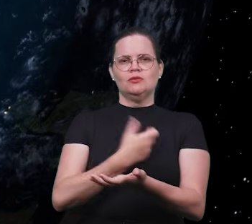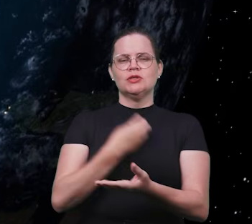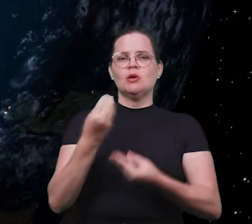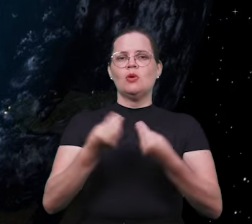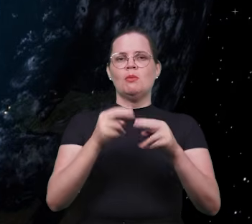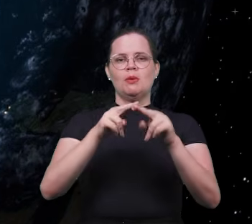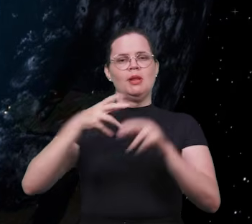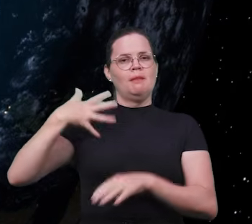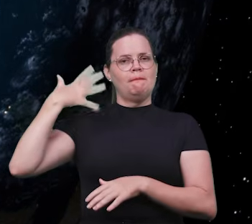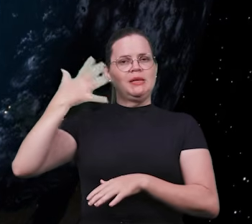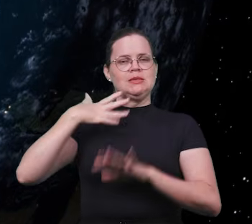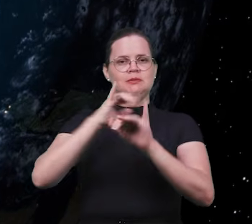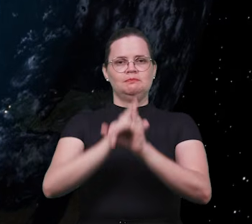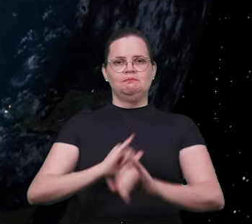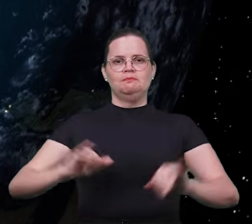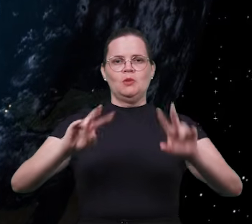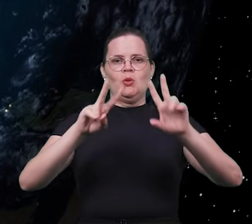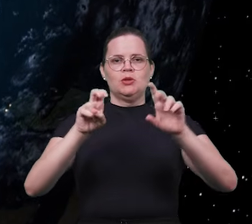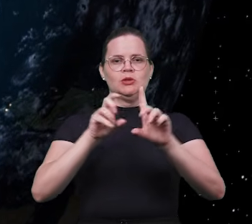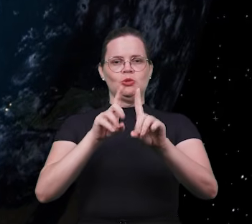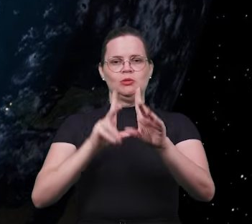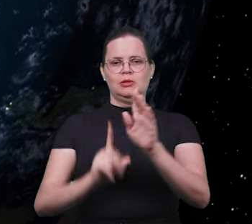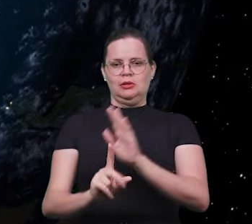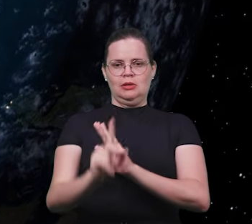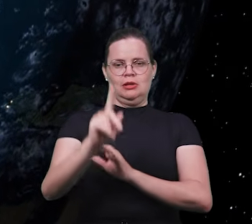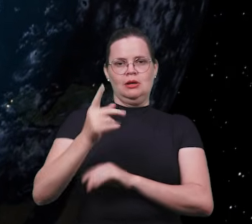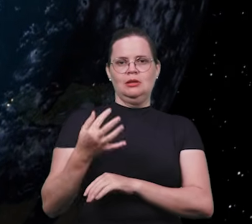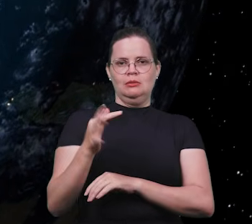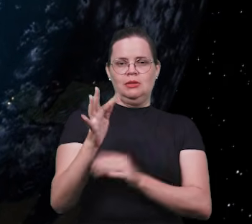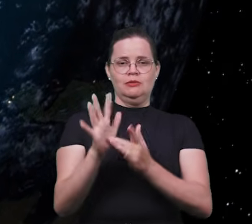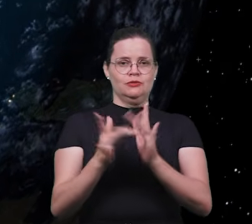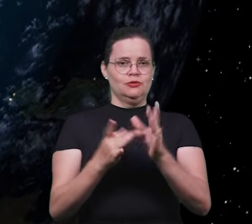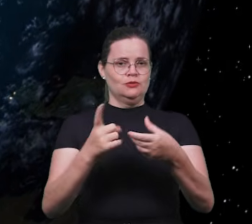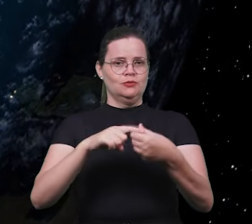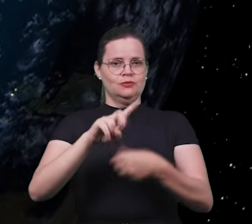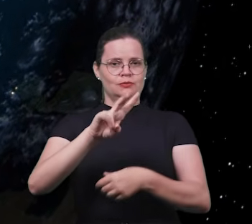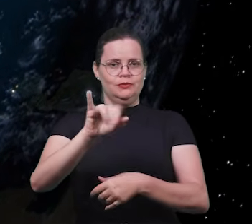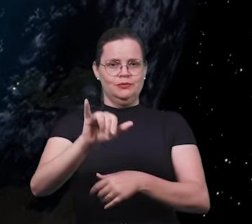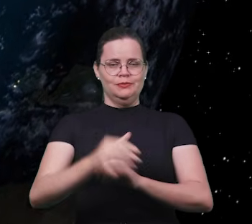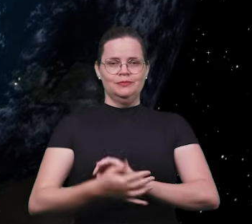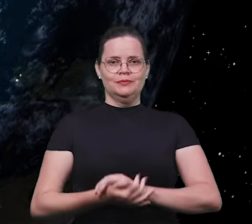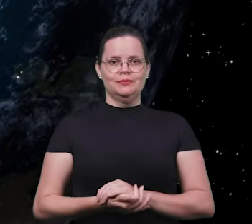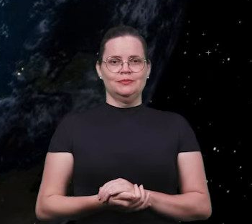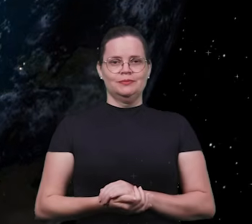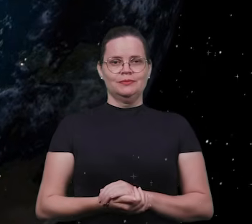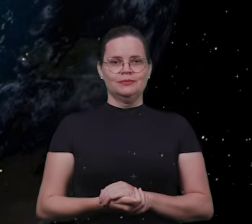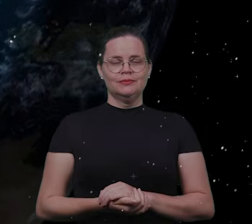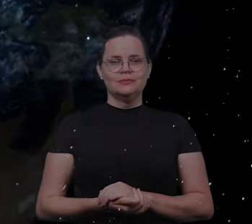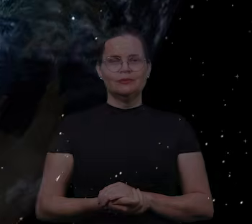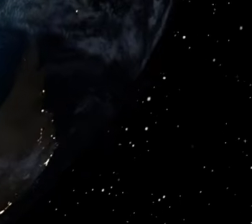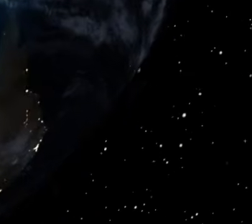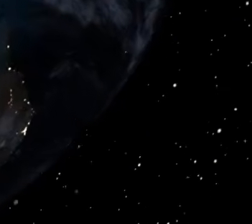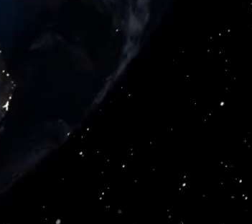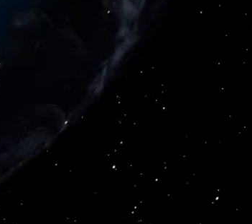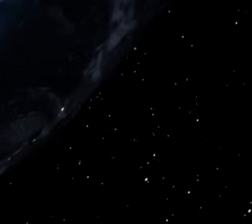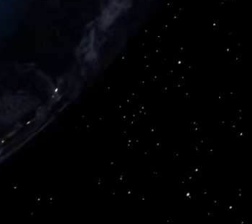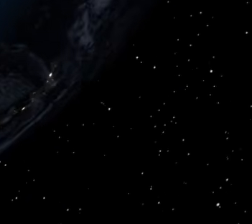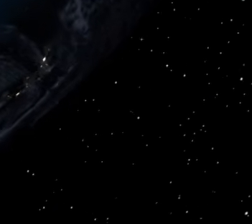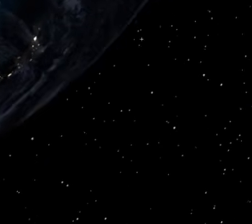alcançadas pelo Evangelho eterno e pela mensagem da breve volta do Senhor Jesus.